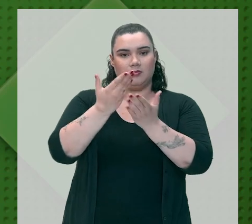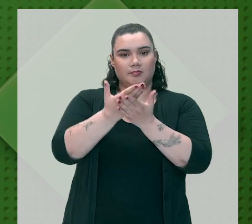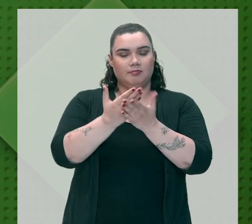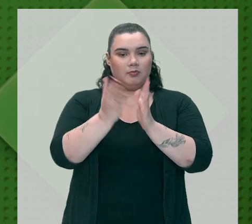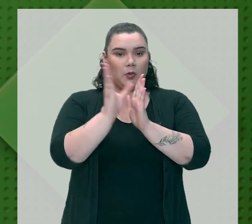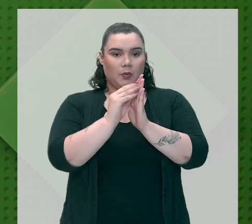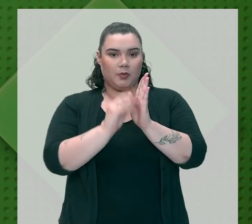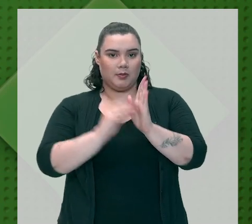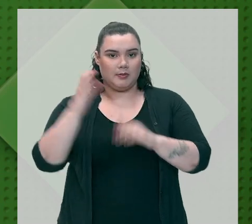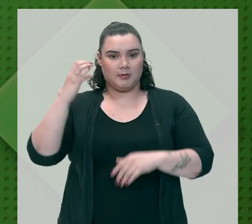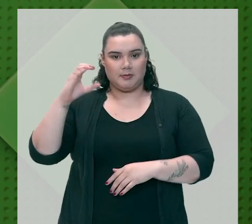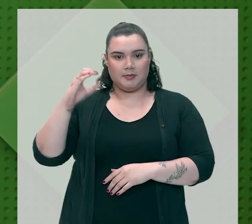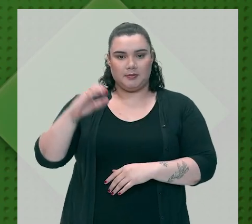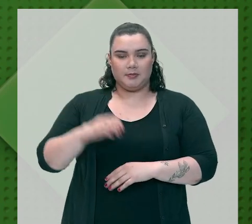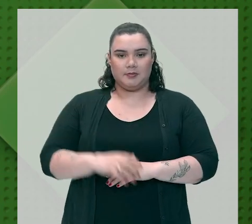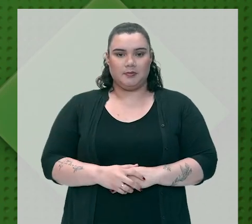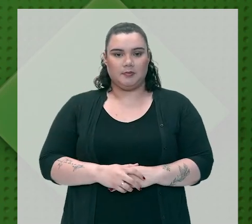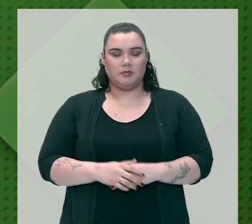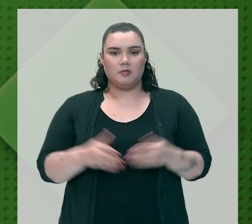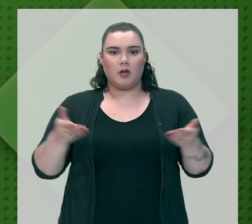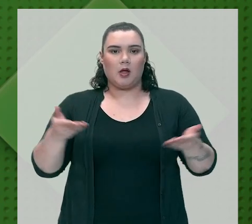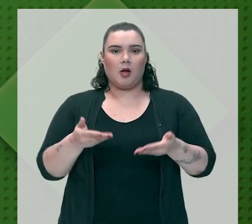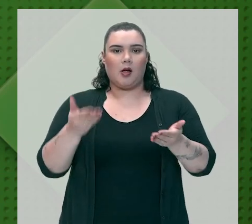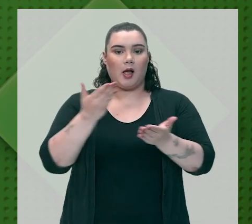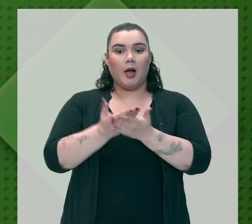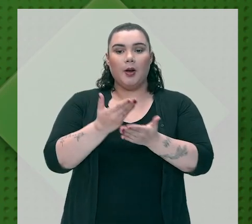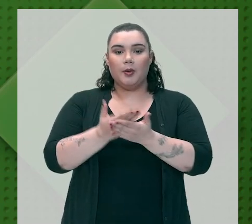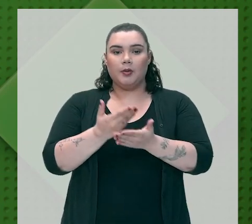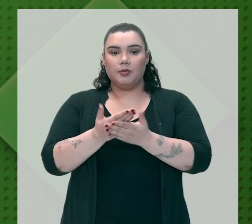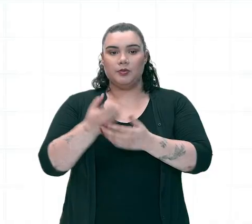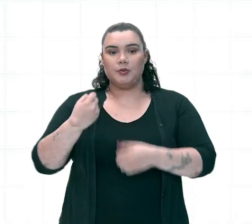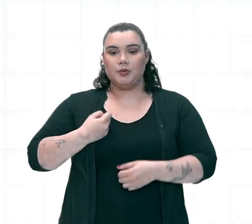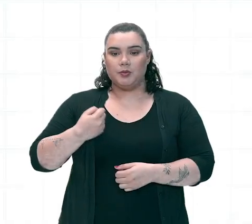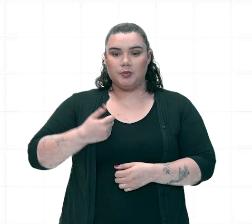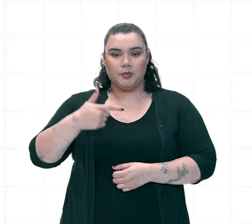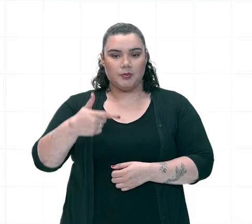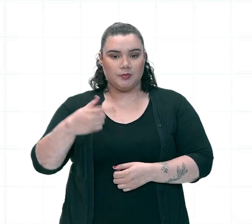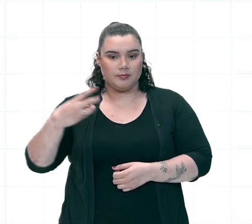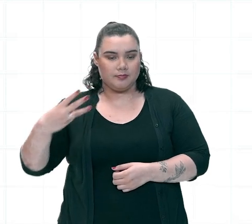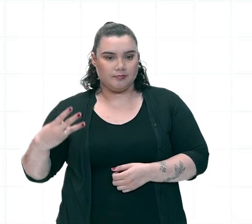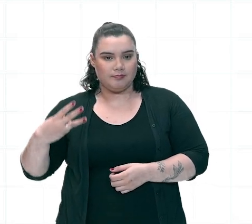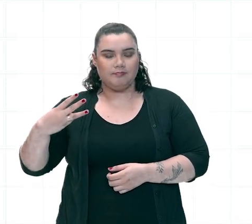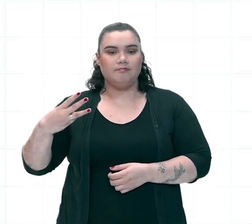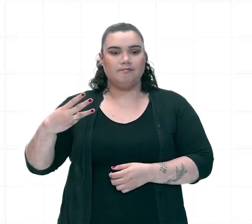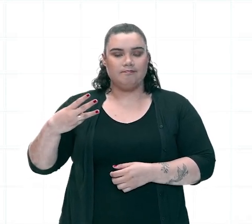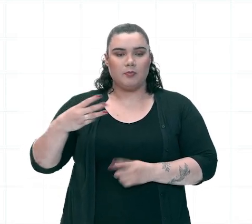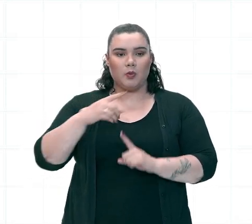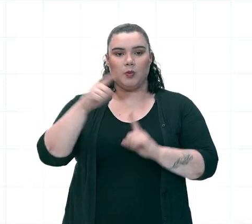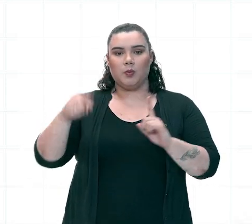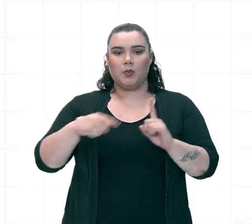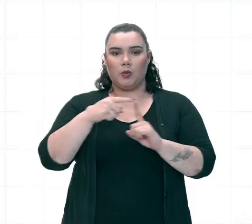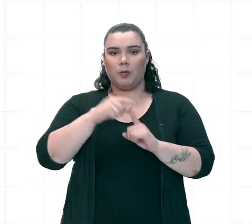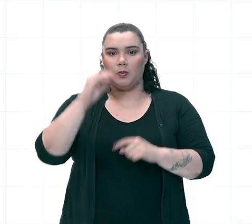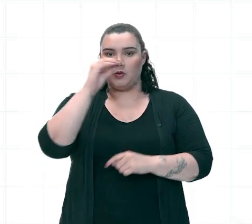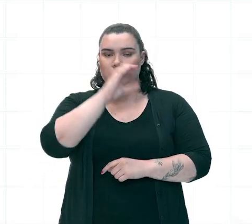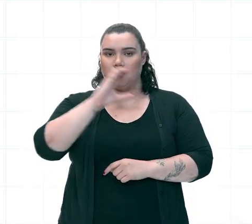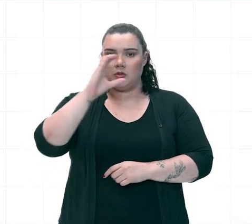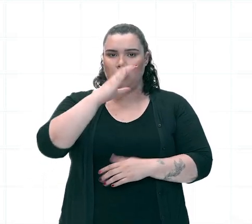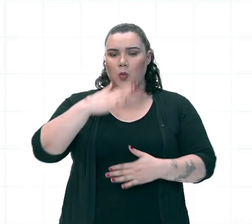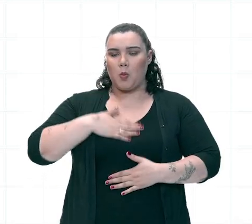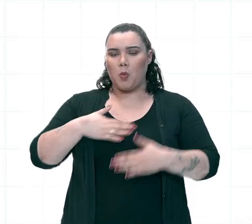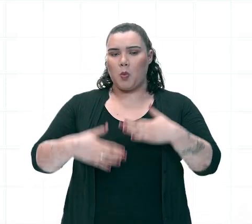mais conteúdos de ciências. Então vamos observar aí a nossa aula 23, trazendo aí como objeto de